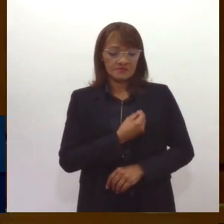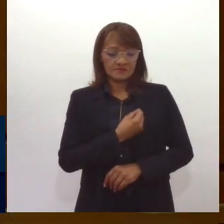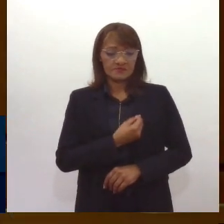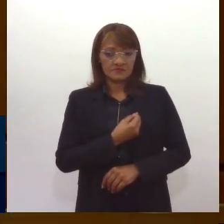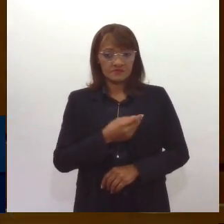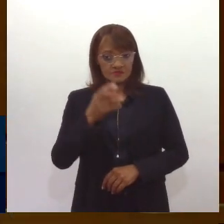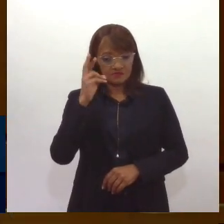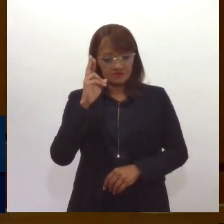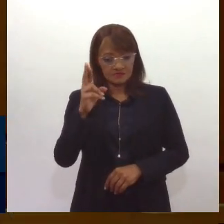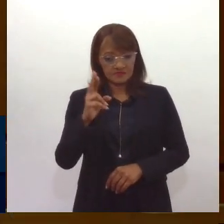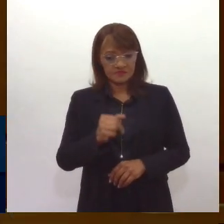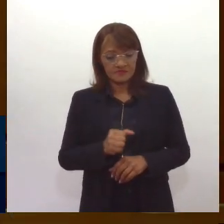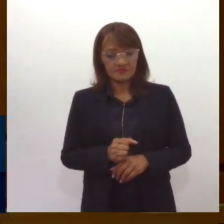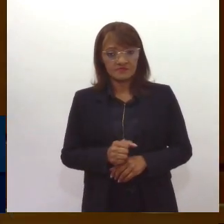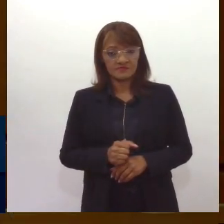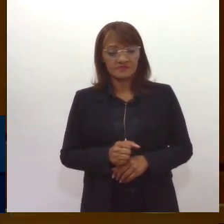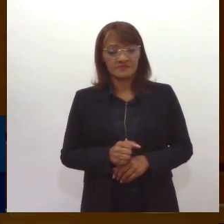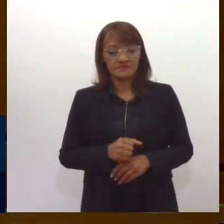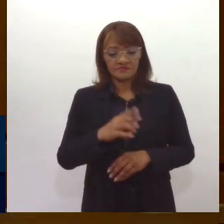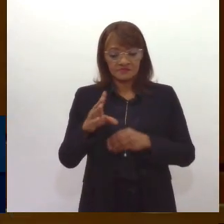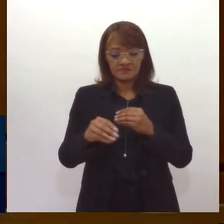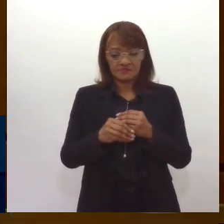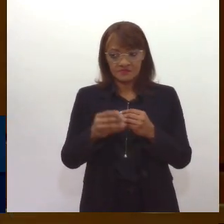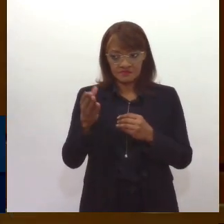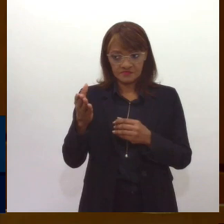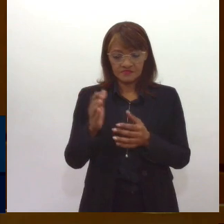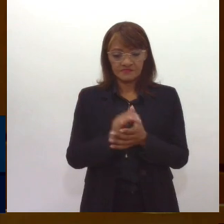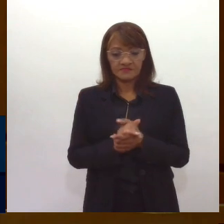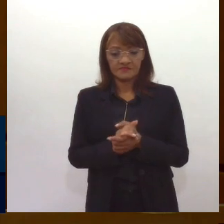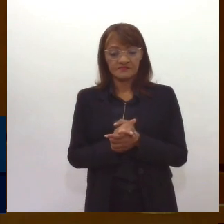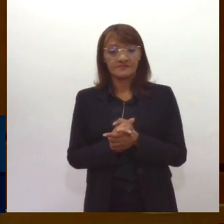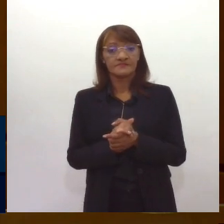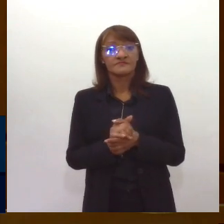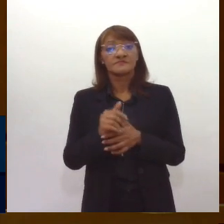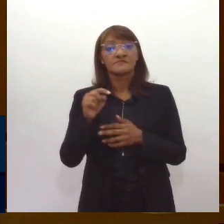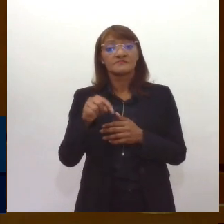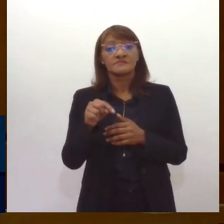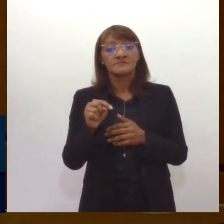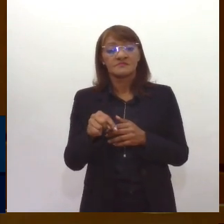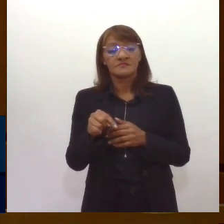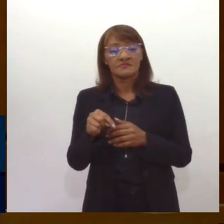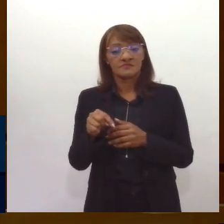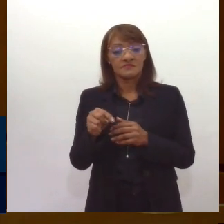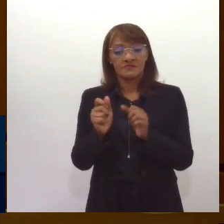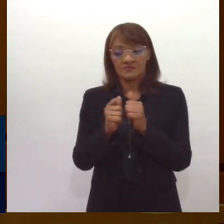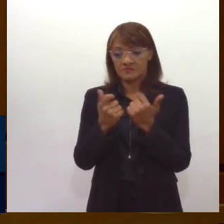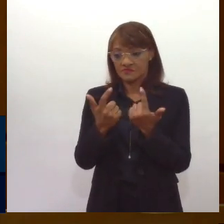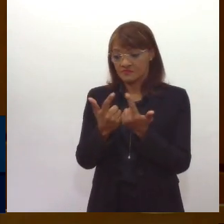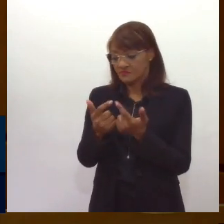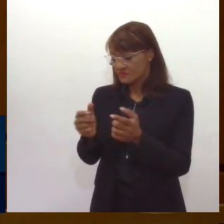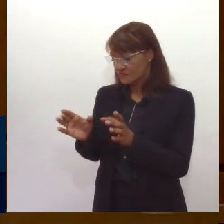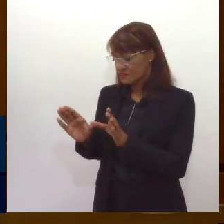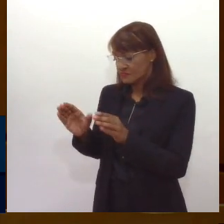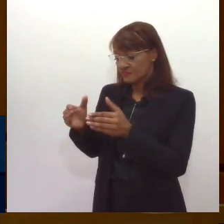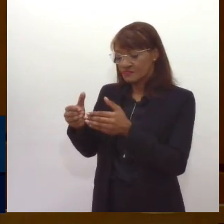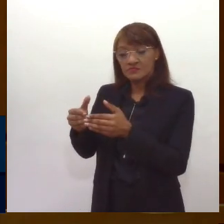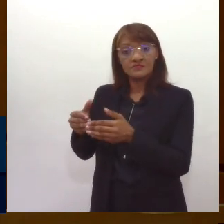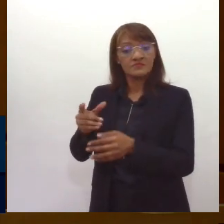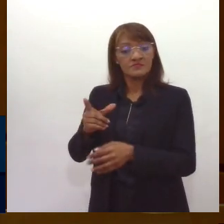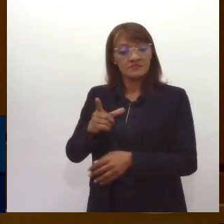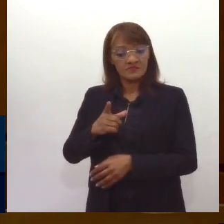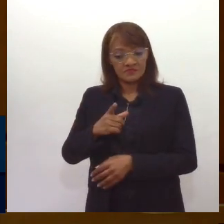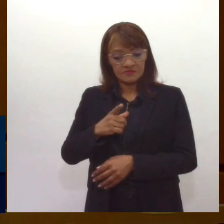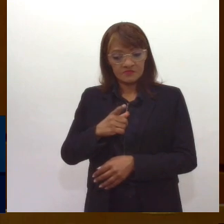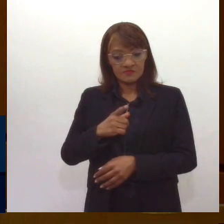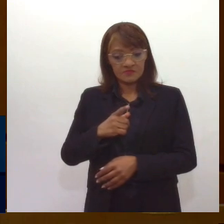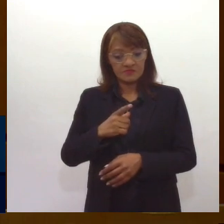pronunciamento, esta casa tem uma comissão que, assim que nós assumimos esse mandato, em 1º de